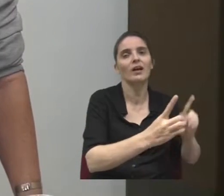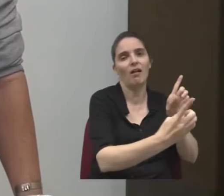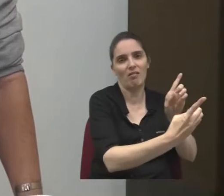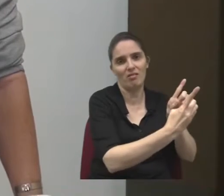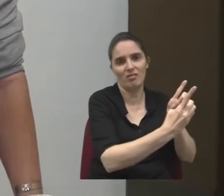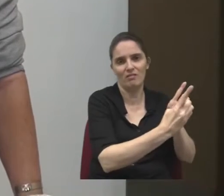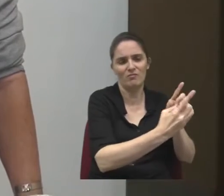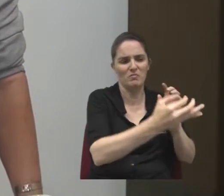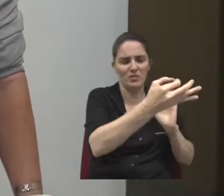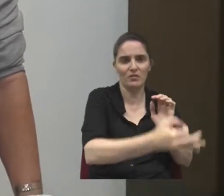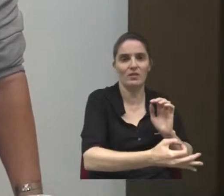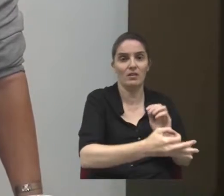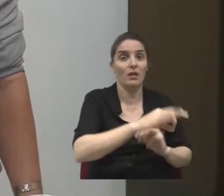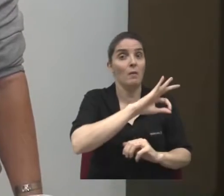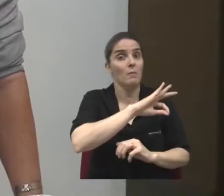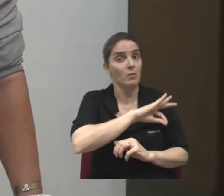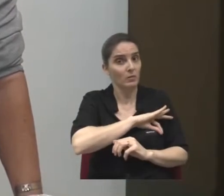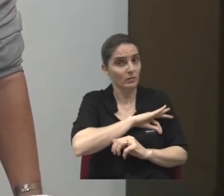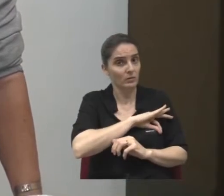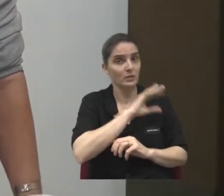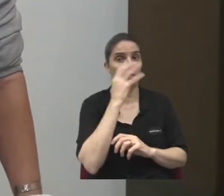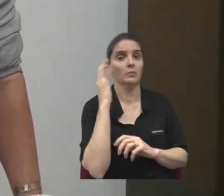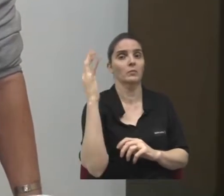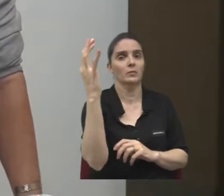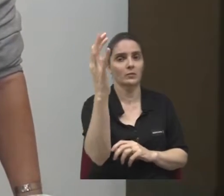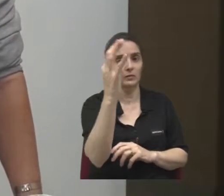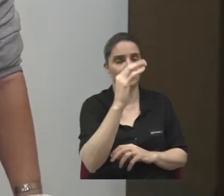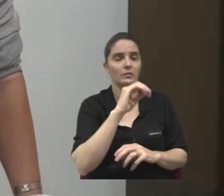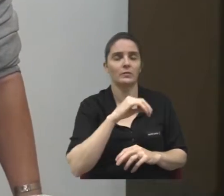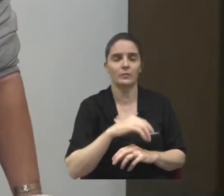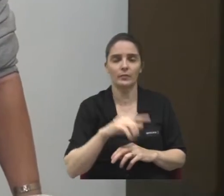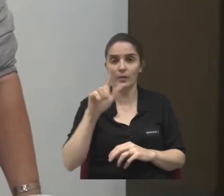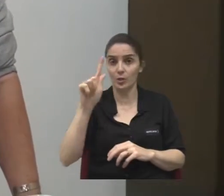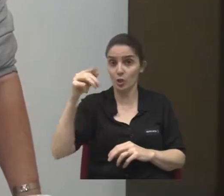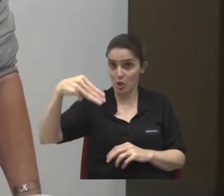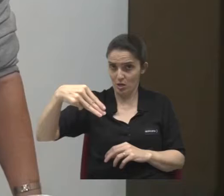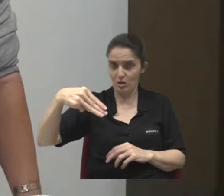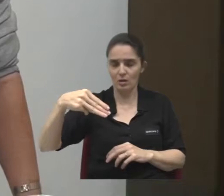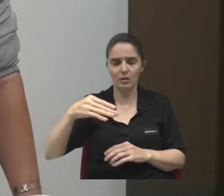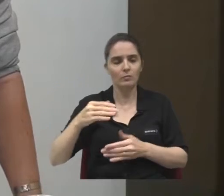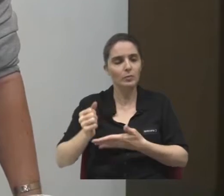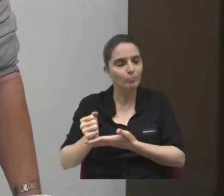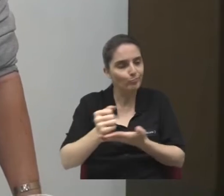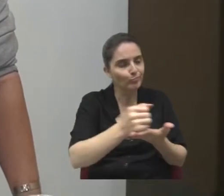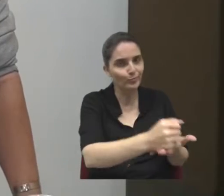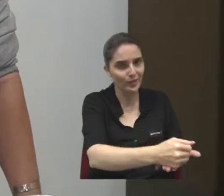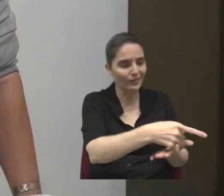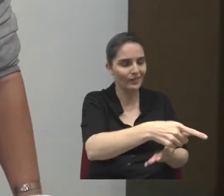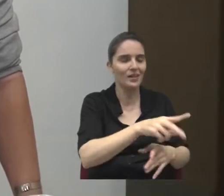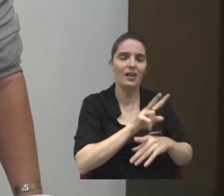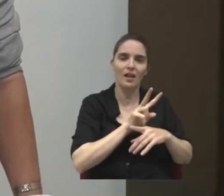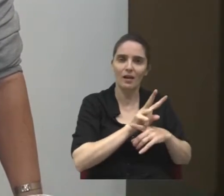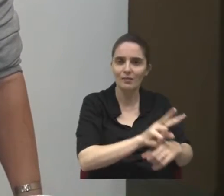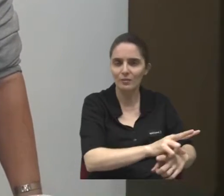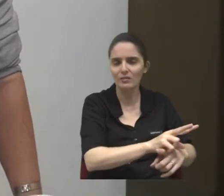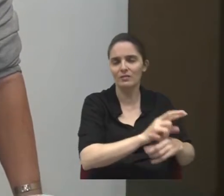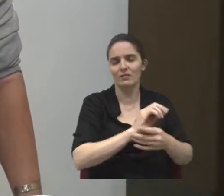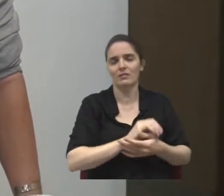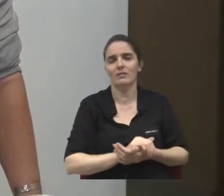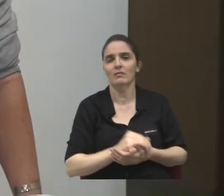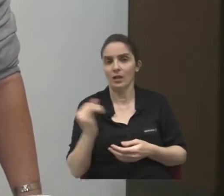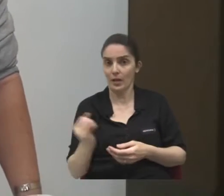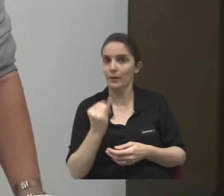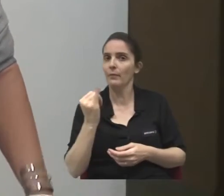pelotão ambiental da Guarda Municipal leva até lá para que sejam tratados, e é extremamente importante